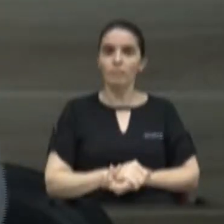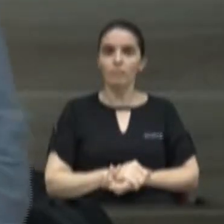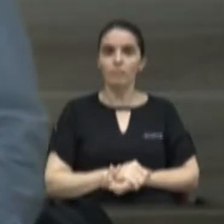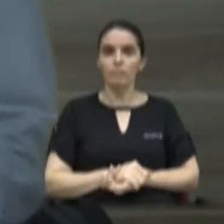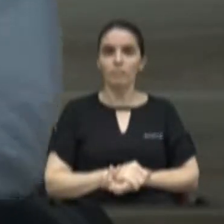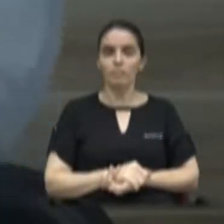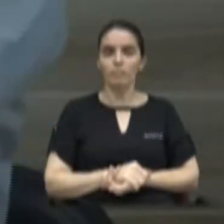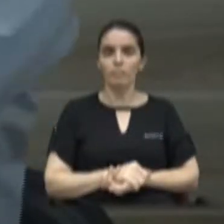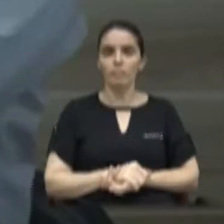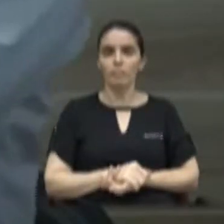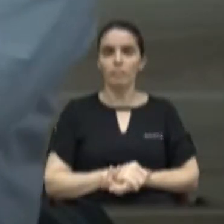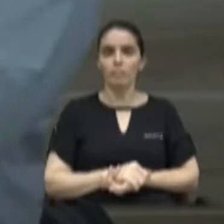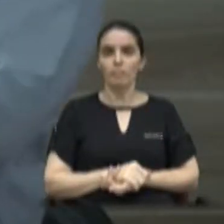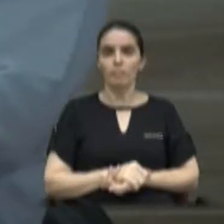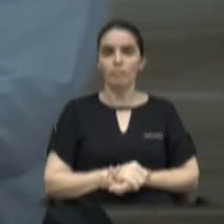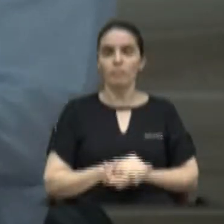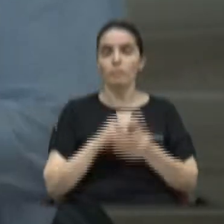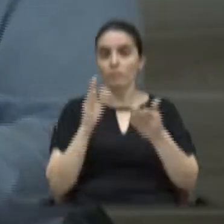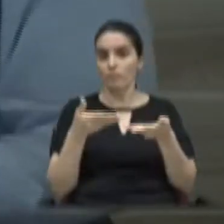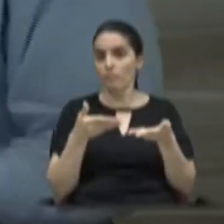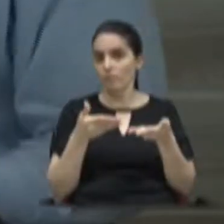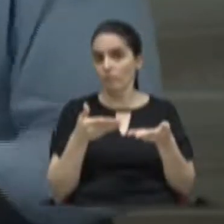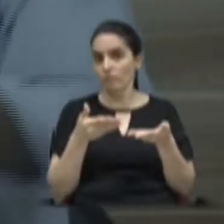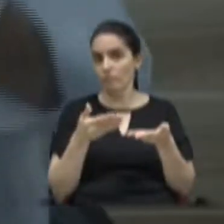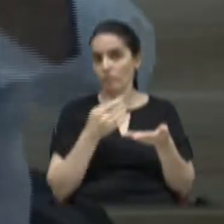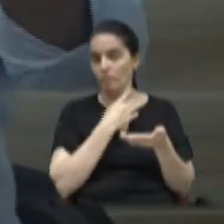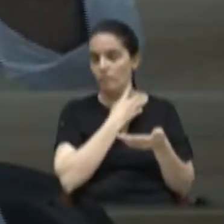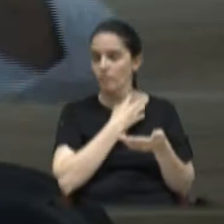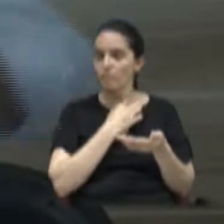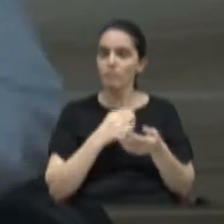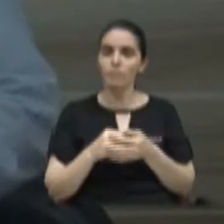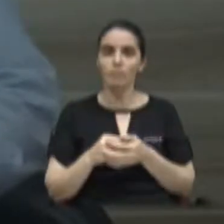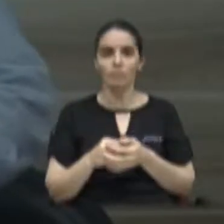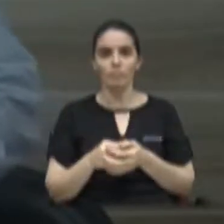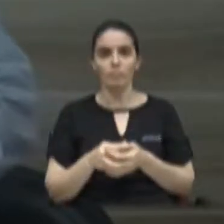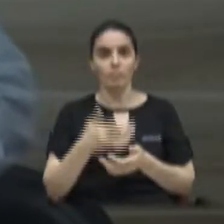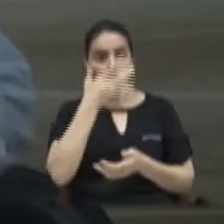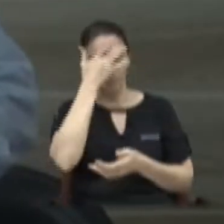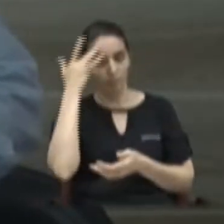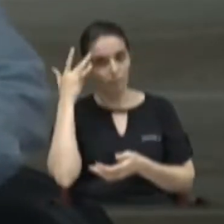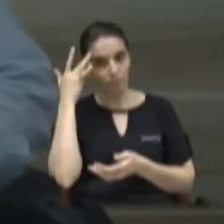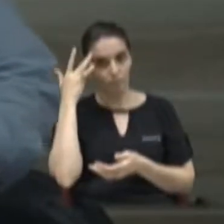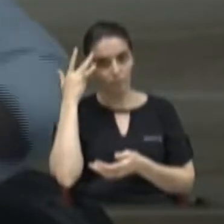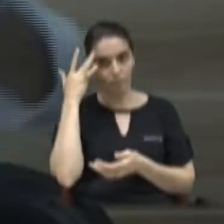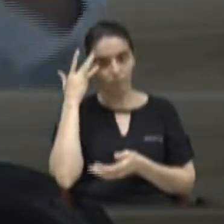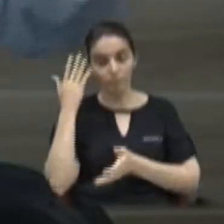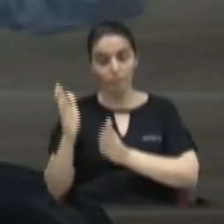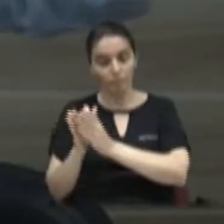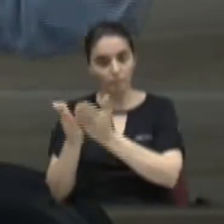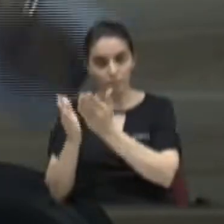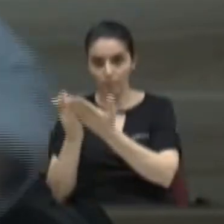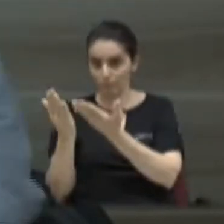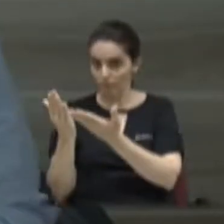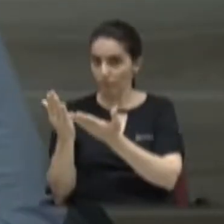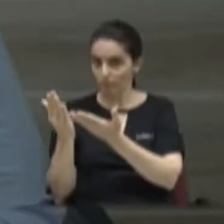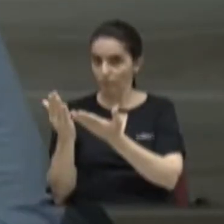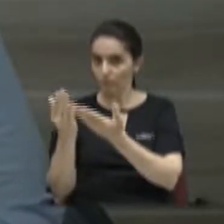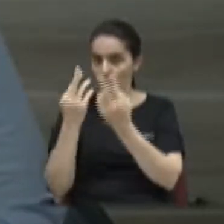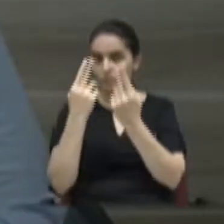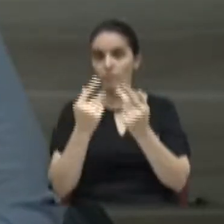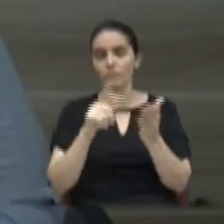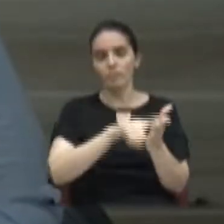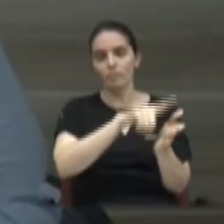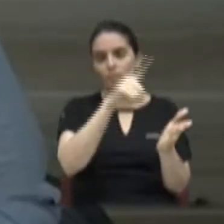vai servir para os dois lados da moeda. Para quem está ali vivendo na linha da miséria, como recentemente saiu no